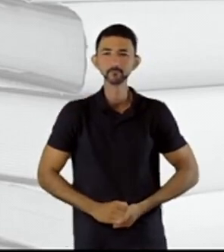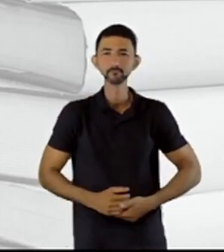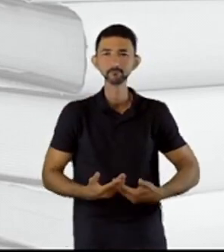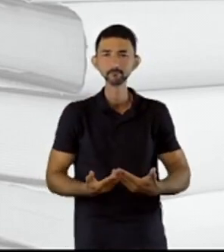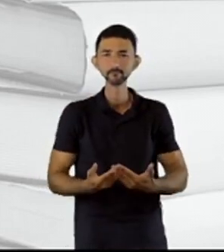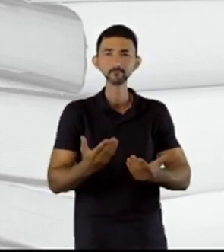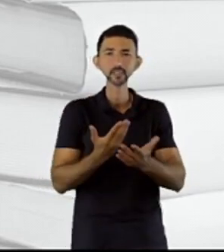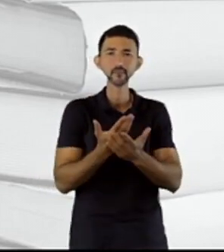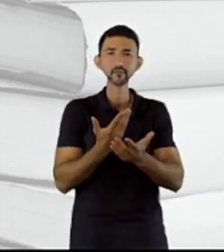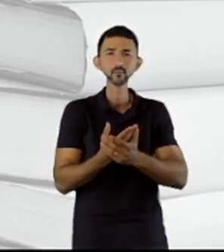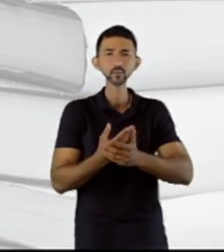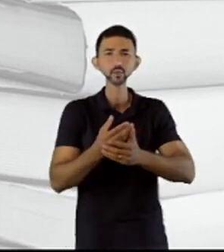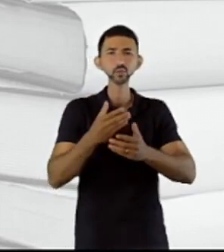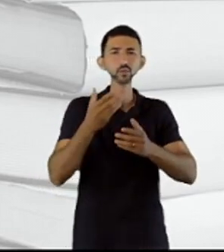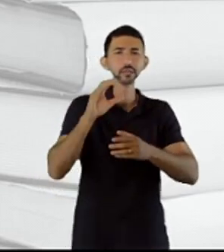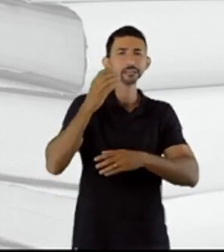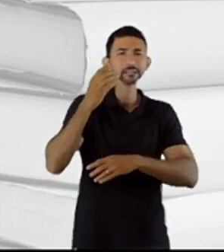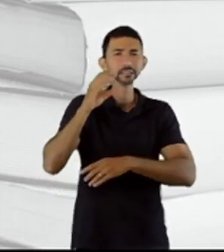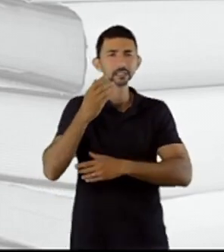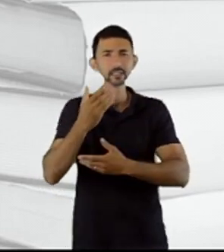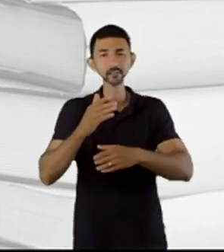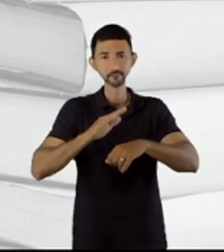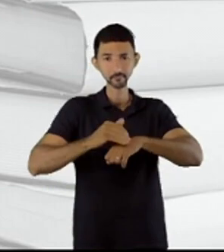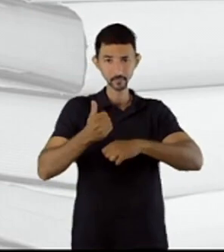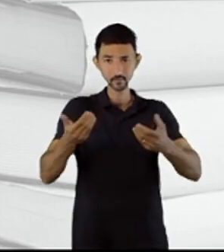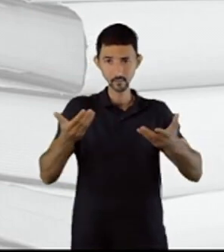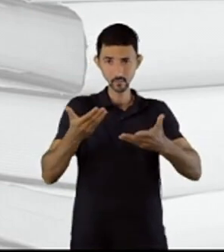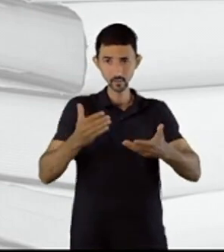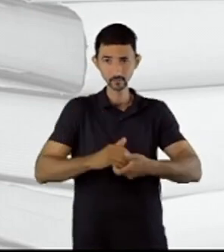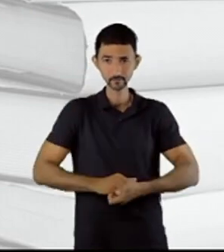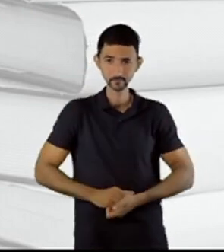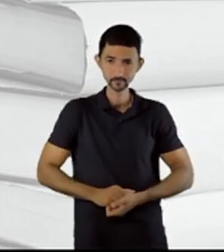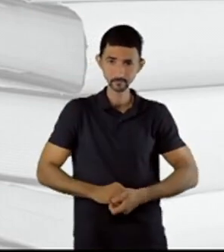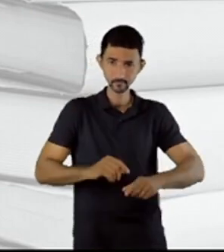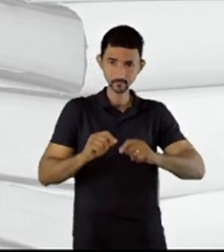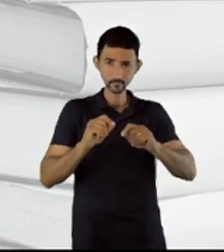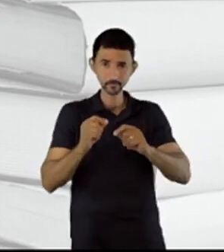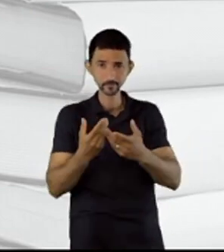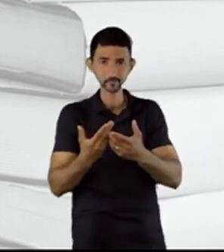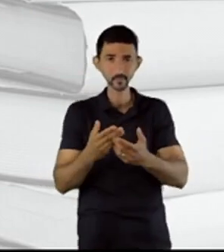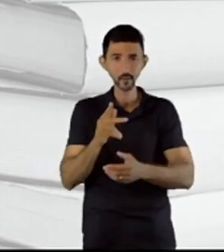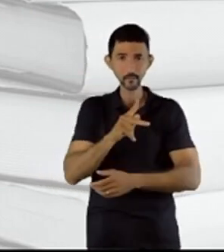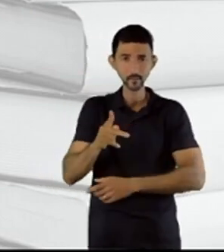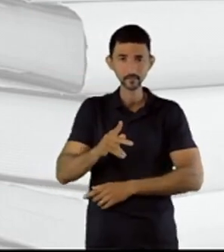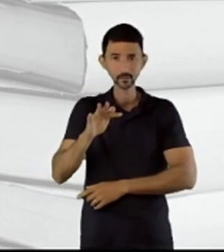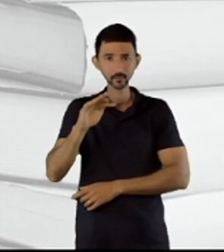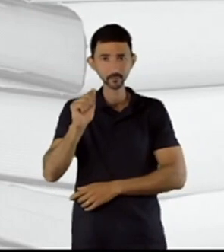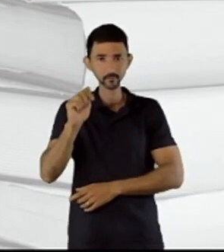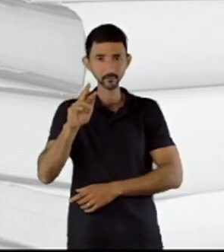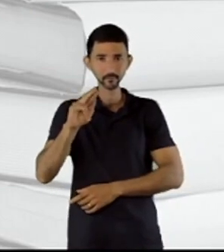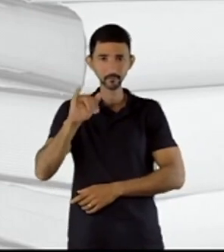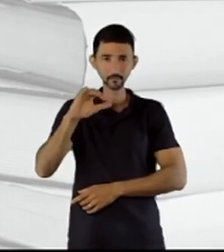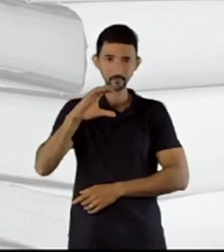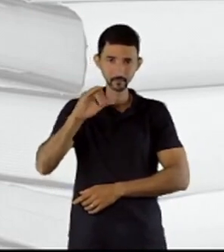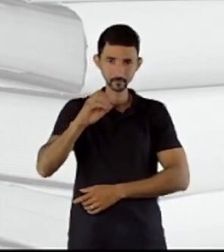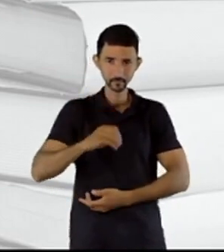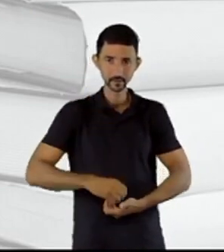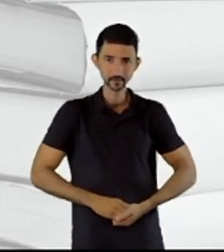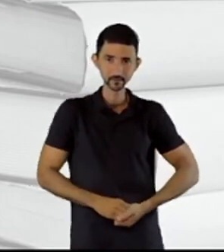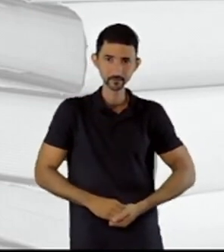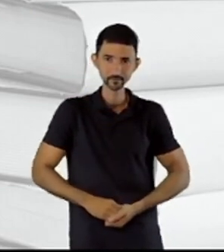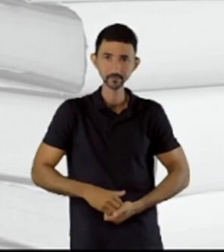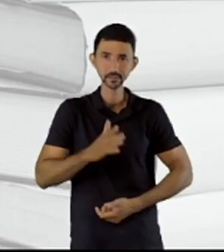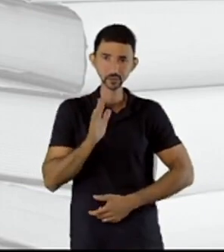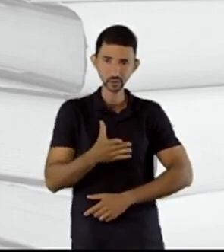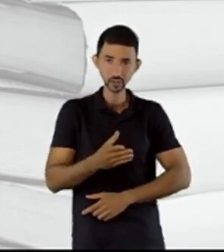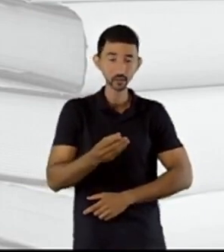Vamos estudar ciências um pouquinho melhor agora, né? Vamos estudar ciências com o professor Fabrício Moraes. Agora que eu já